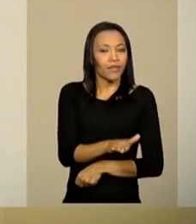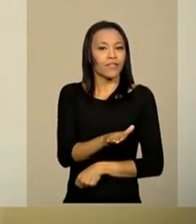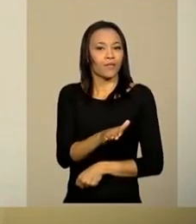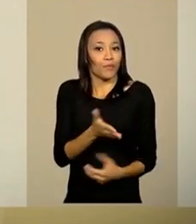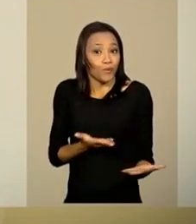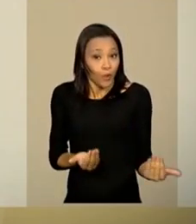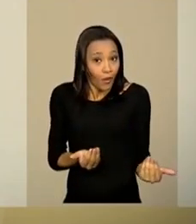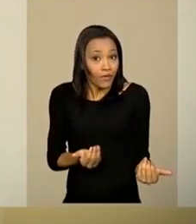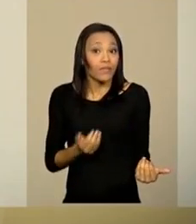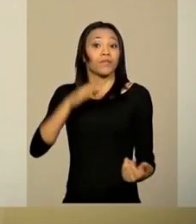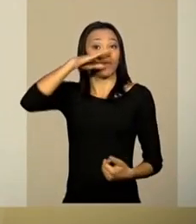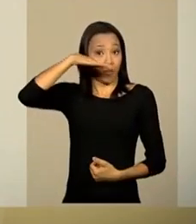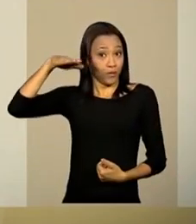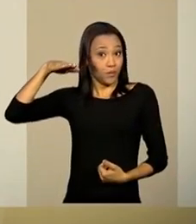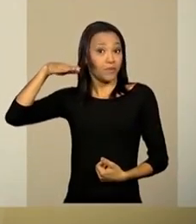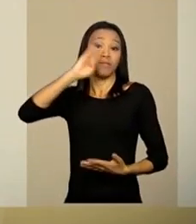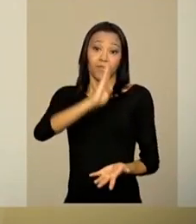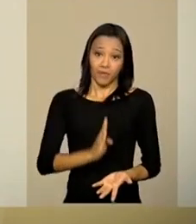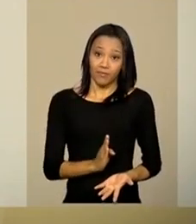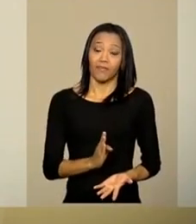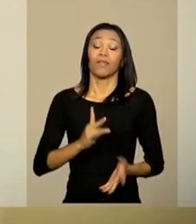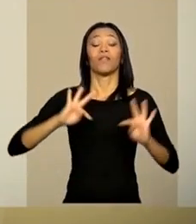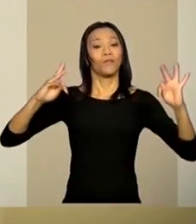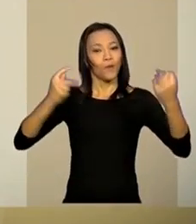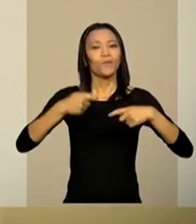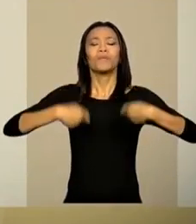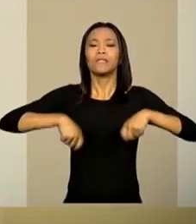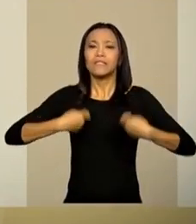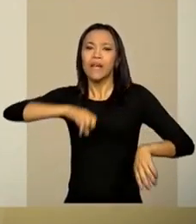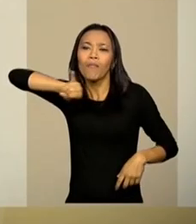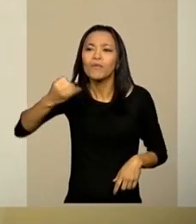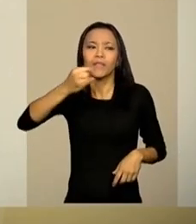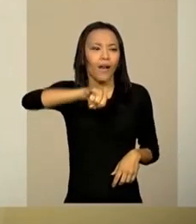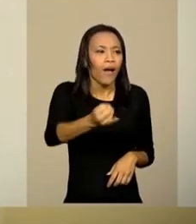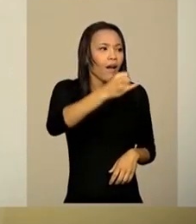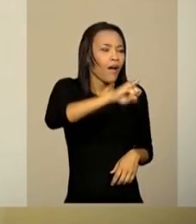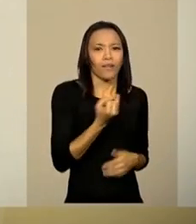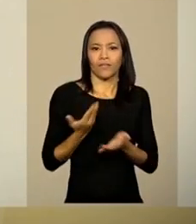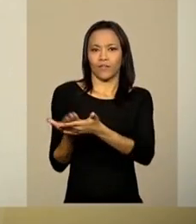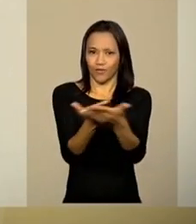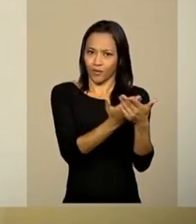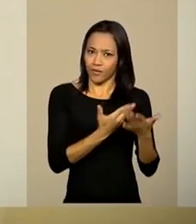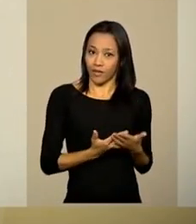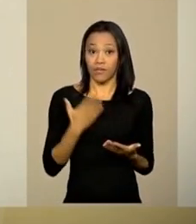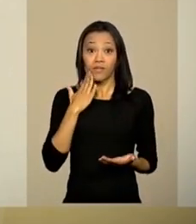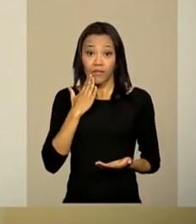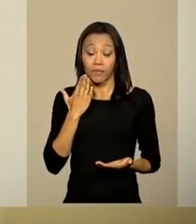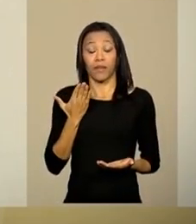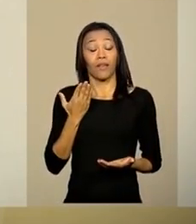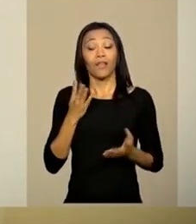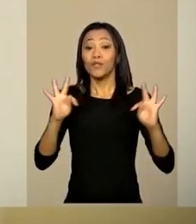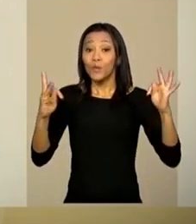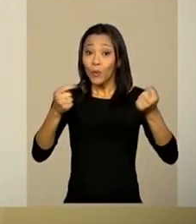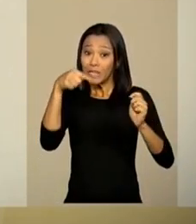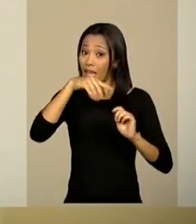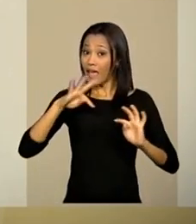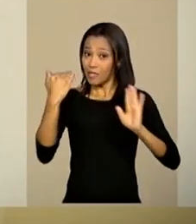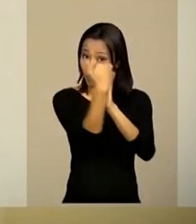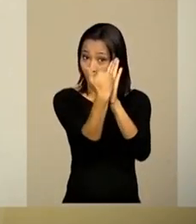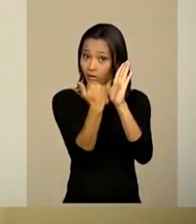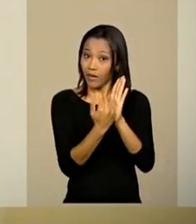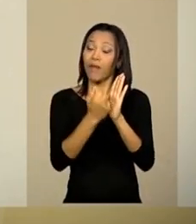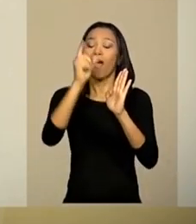jovem e para o adulto e para o Brasil. Todos devem aproveitar as oportunidades estudar. Sabe, Max, todos esses programas